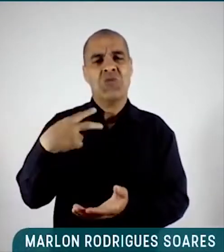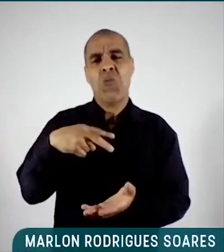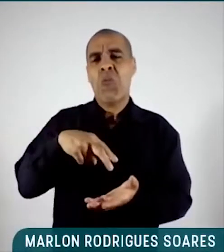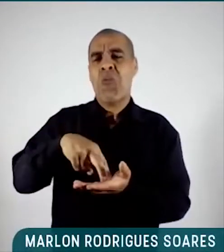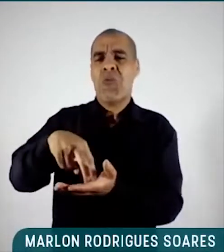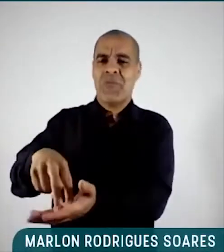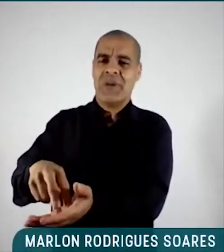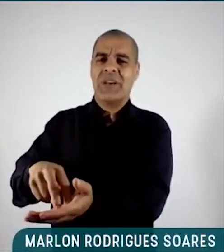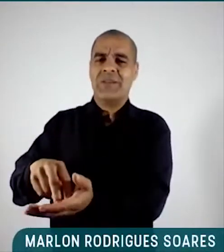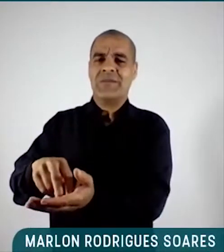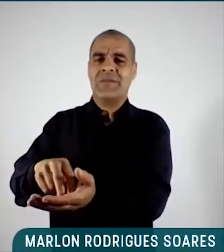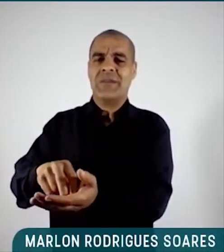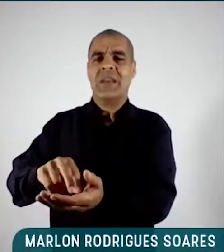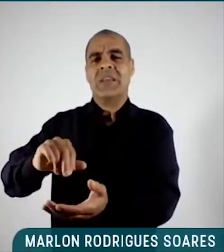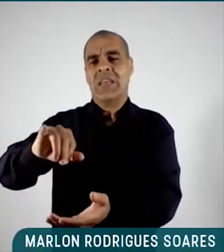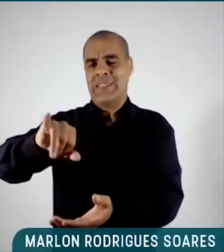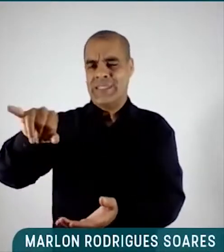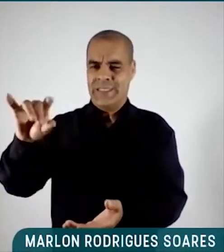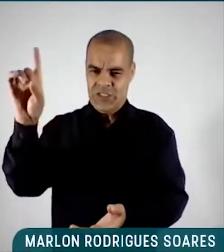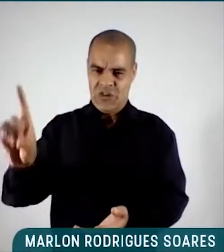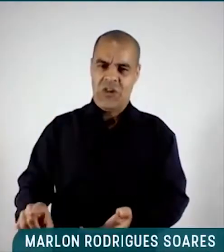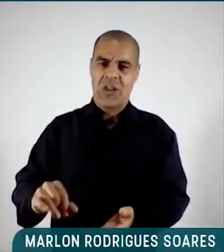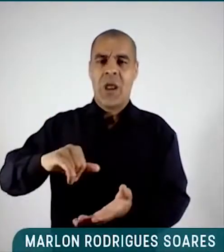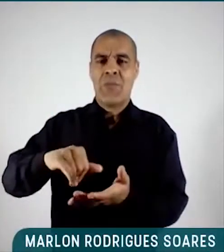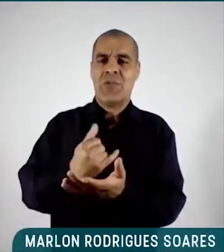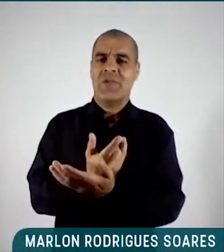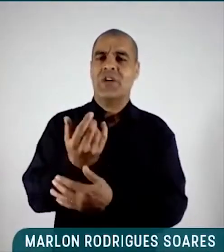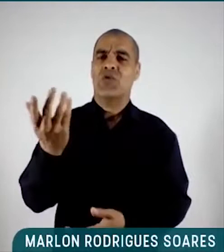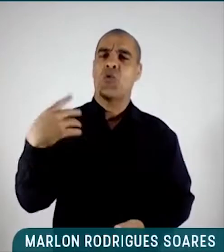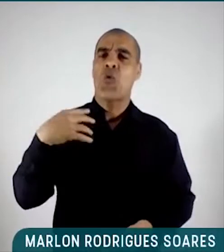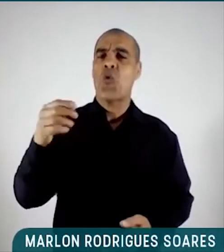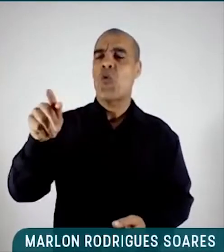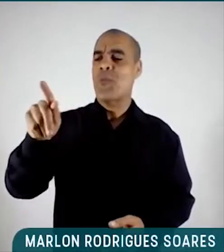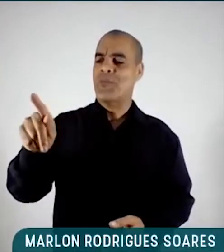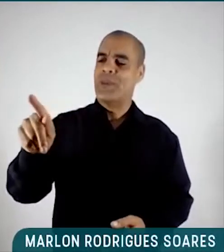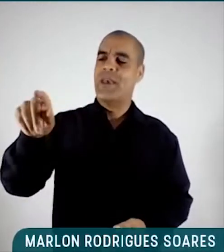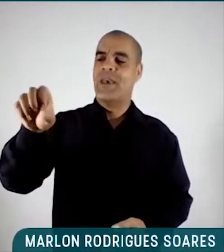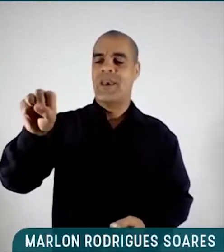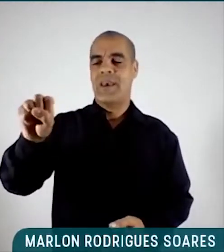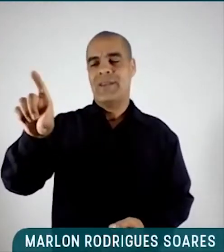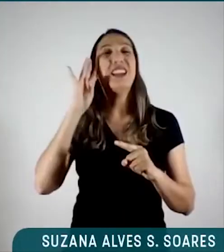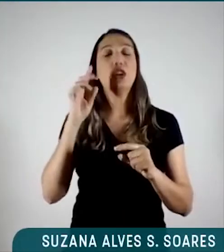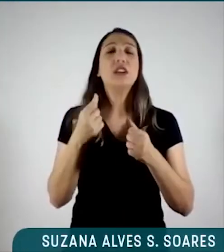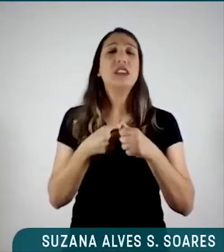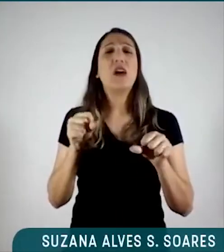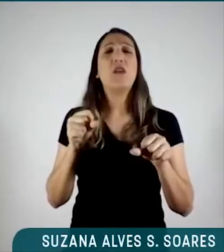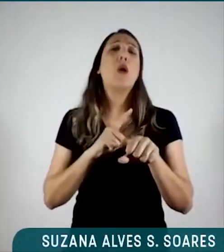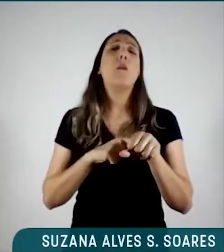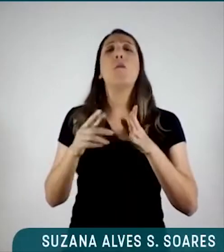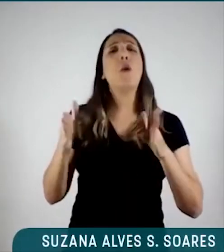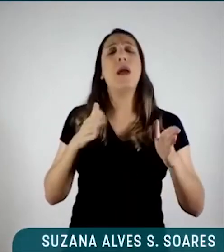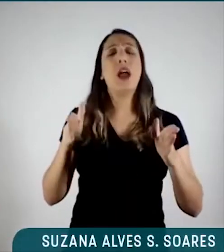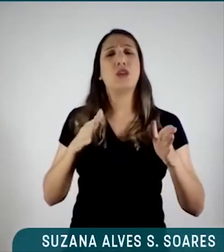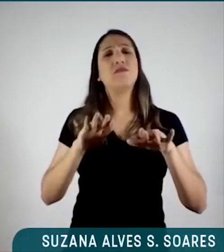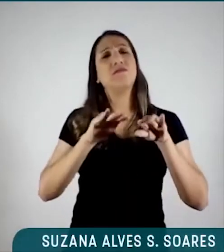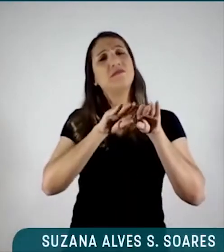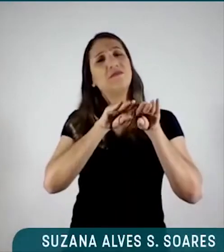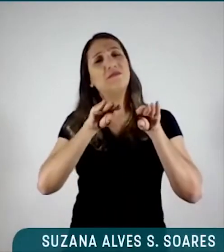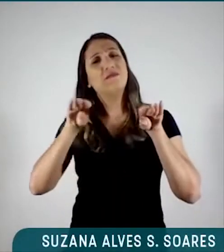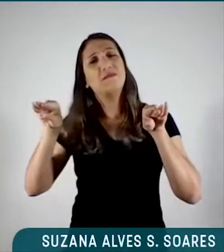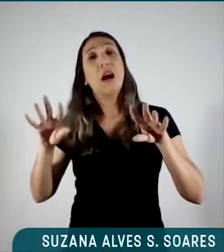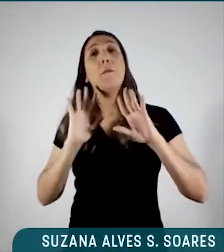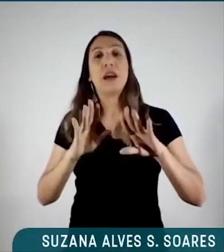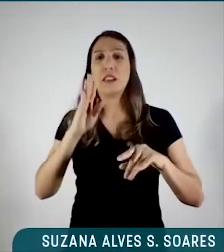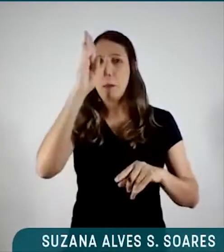com o Bolsonaro uma direita começa a sair do armário e aceitar ser chamada pelo que ela era. Mas um país que fez o que o Brasil